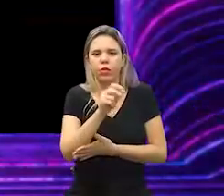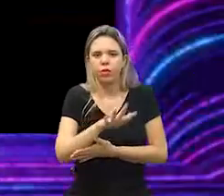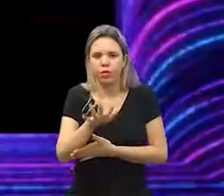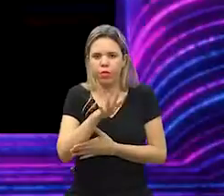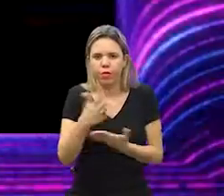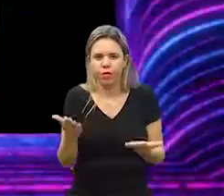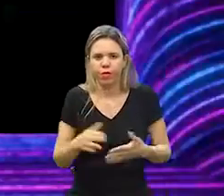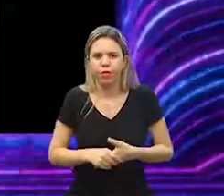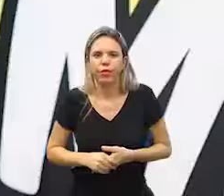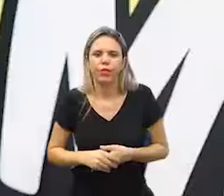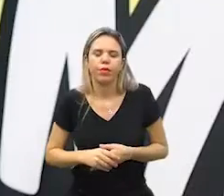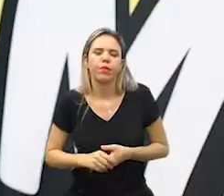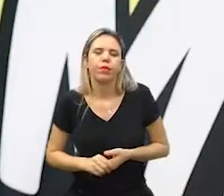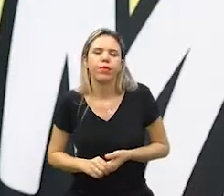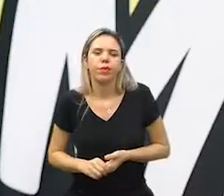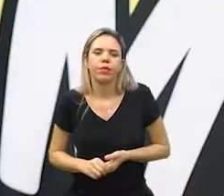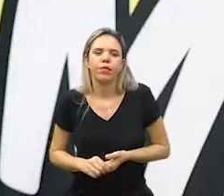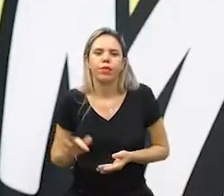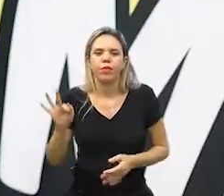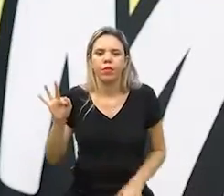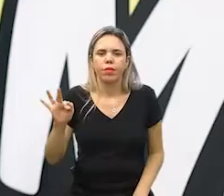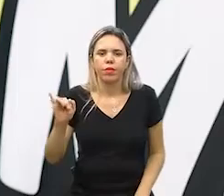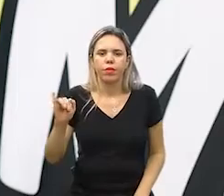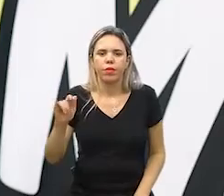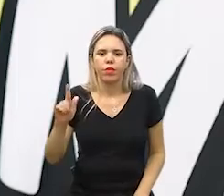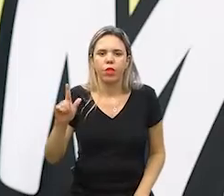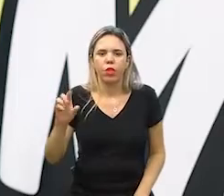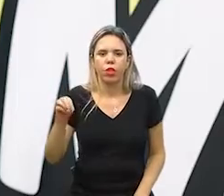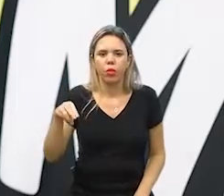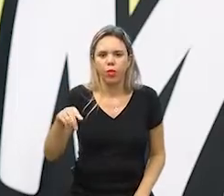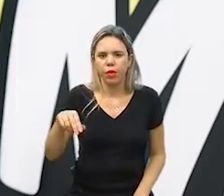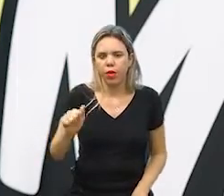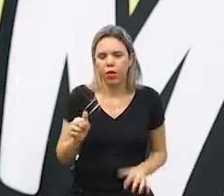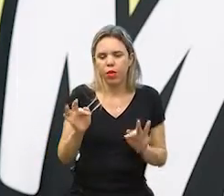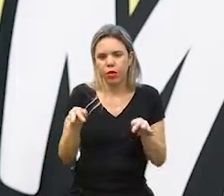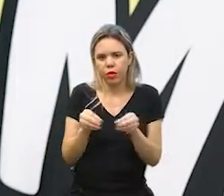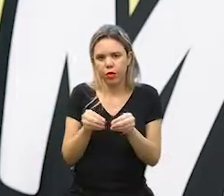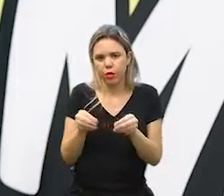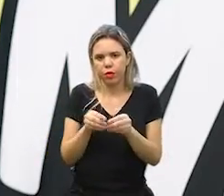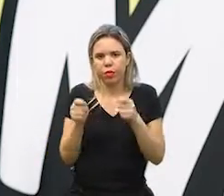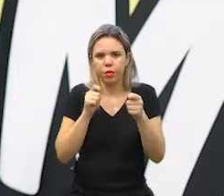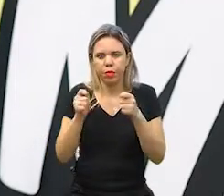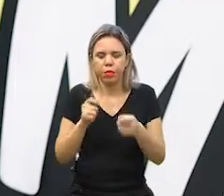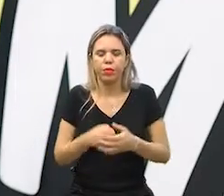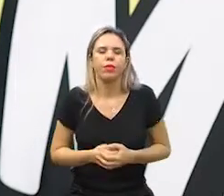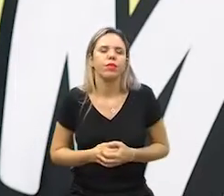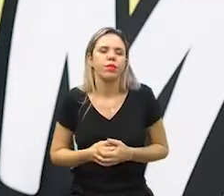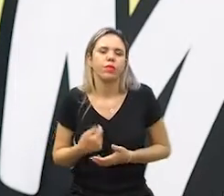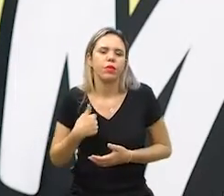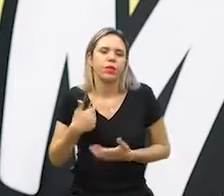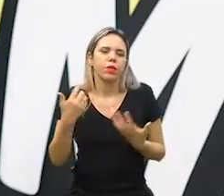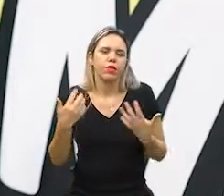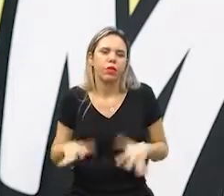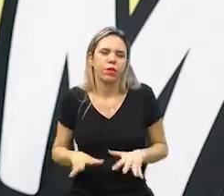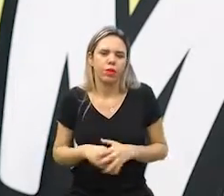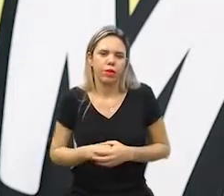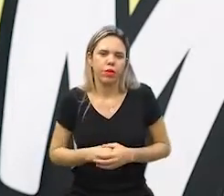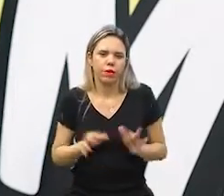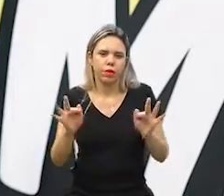nessa área agora. Filomena, já estamos indo para a reta final aqui da nossa entrevista, mas eu não